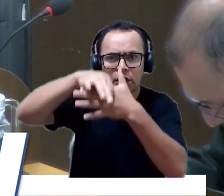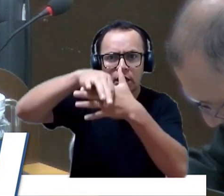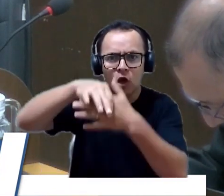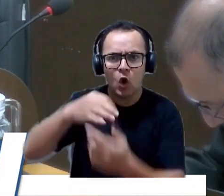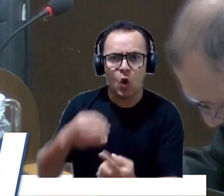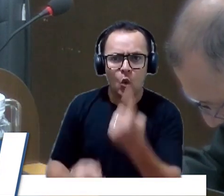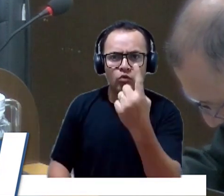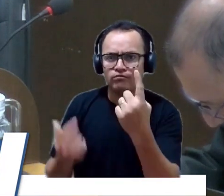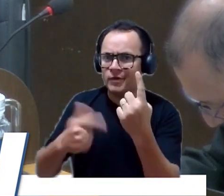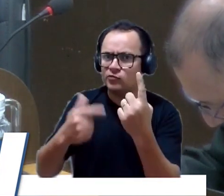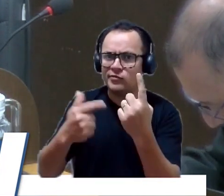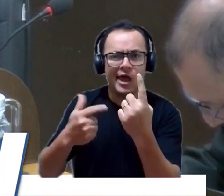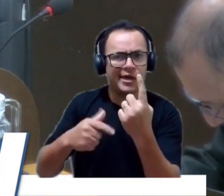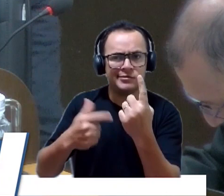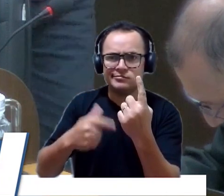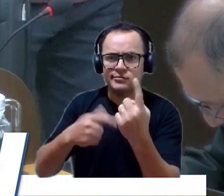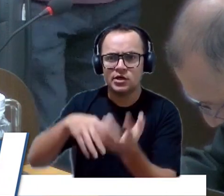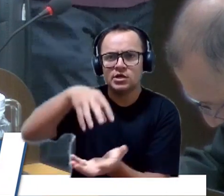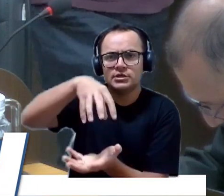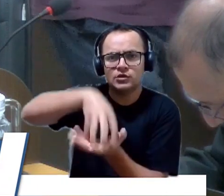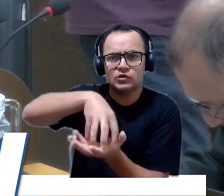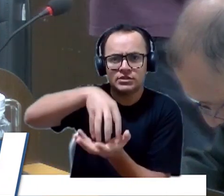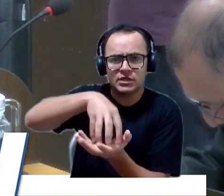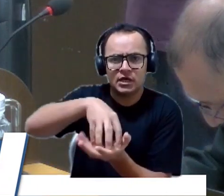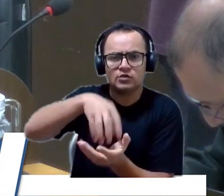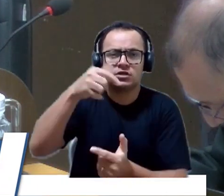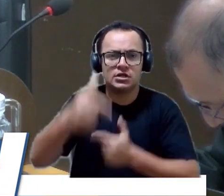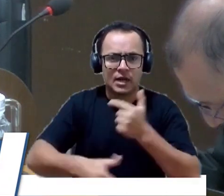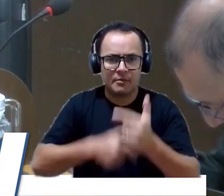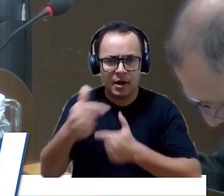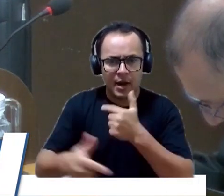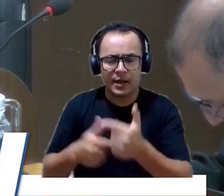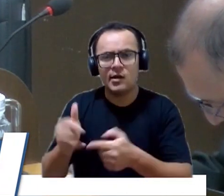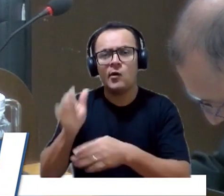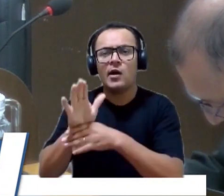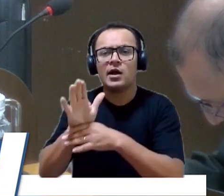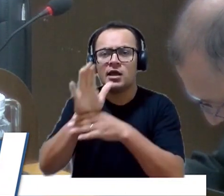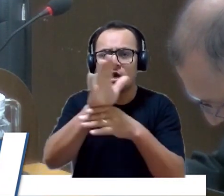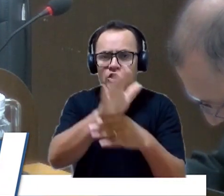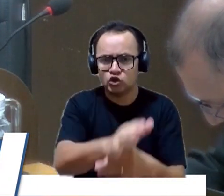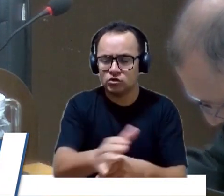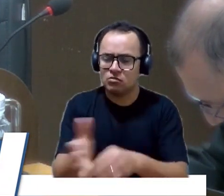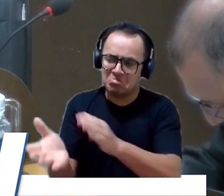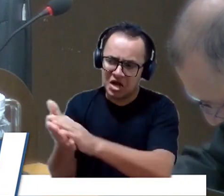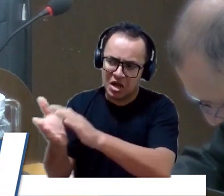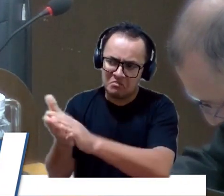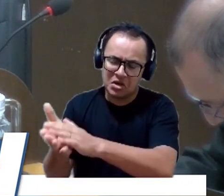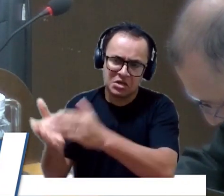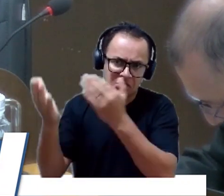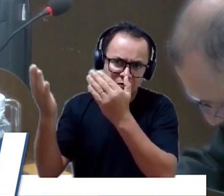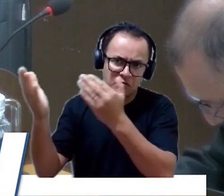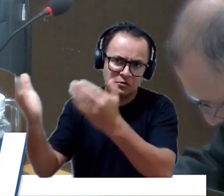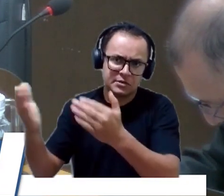que trabalham, ajudam. Parabéns, viu, Wilton? E